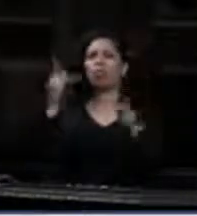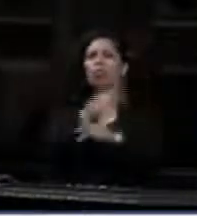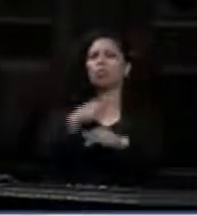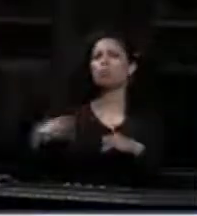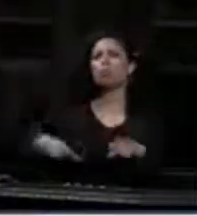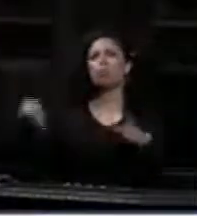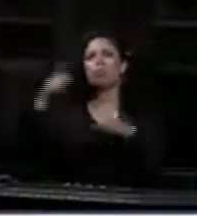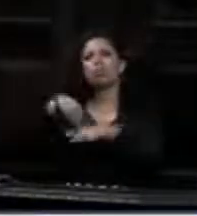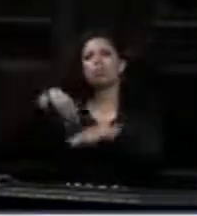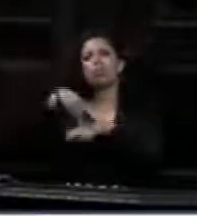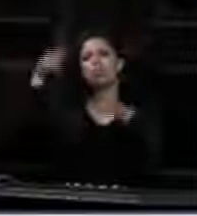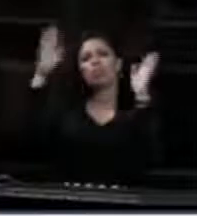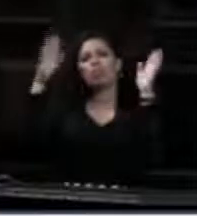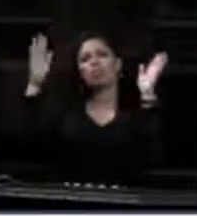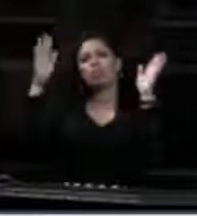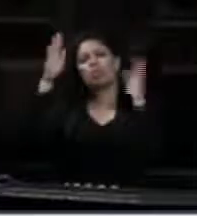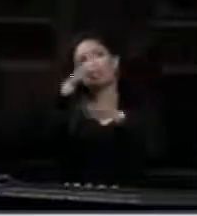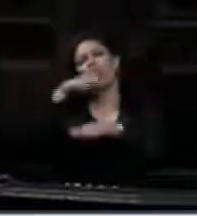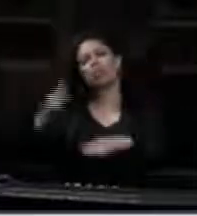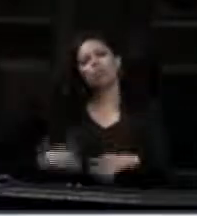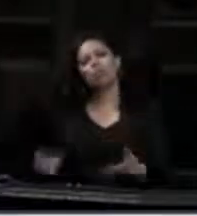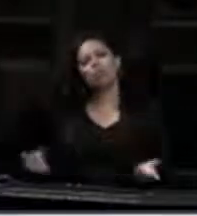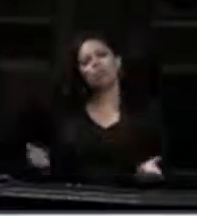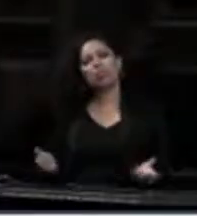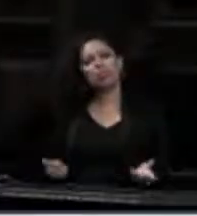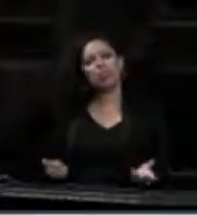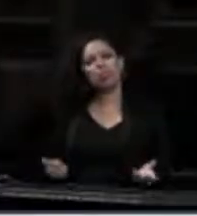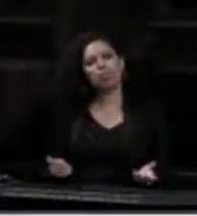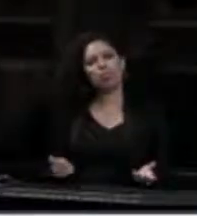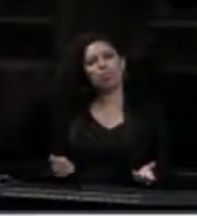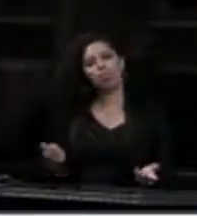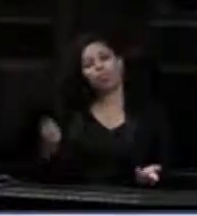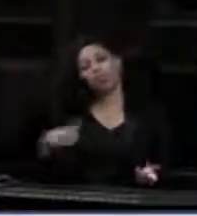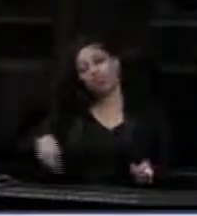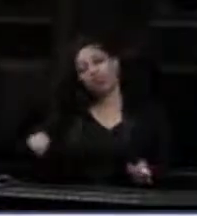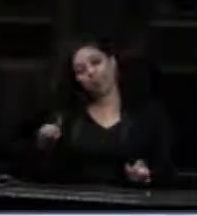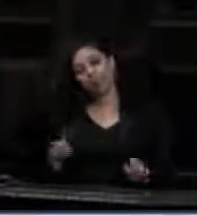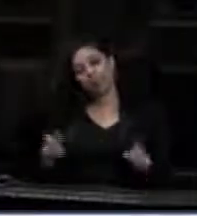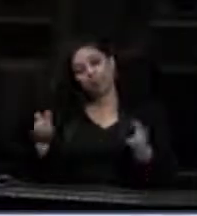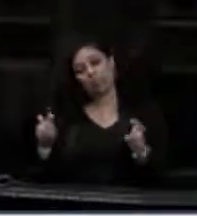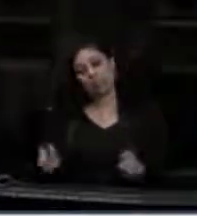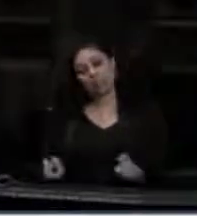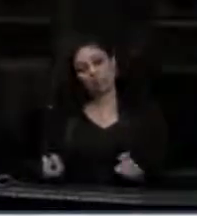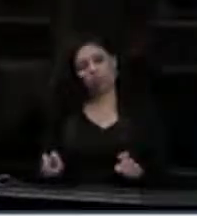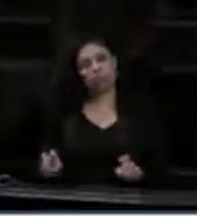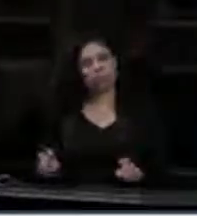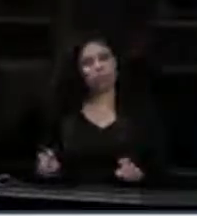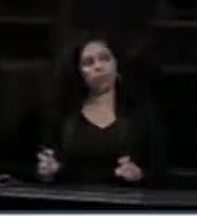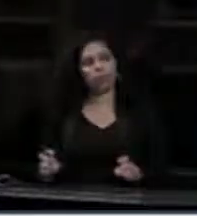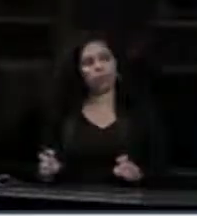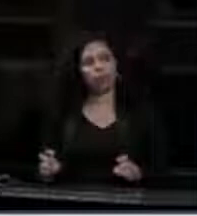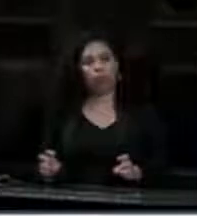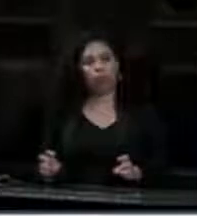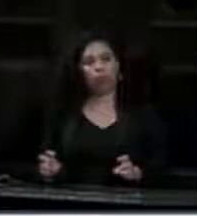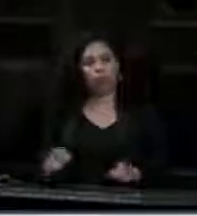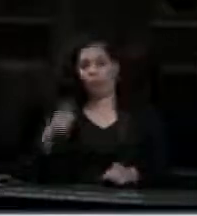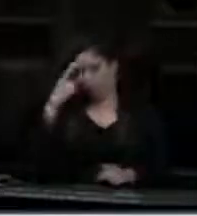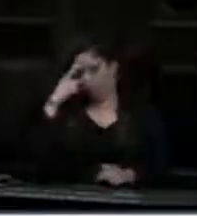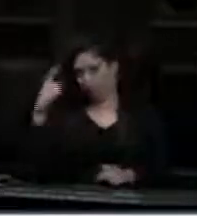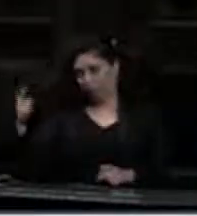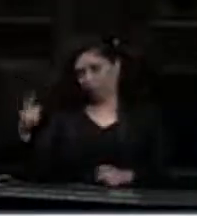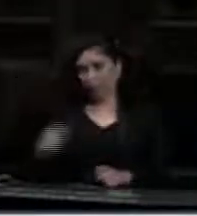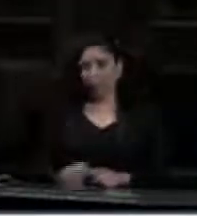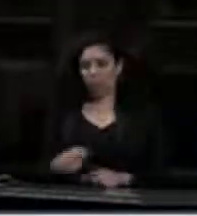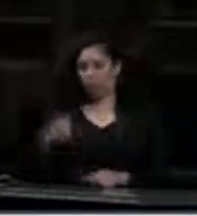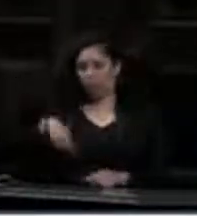políticas por isso que também é nosso dever sentar aqui nominando nem pedindo voto nem